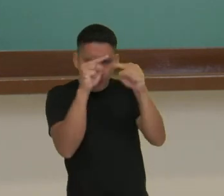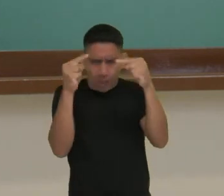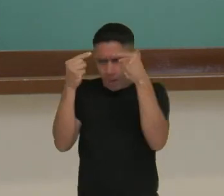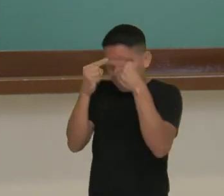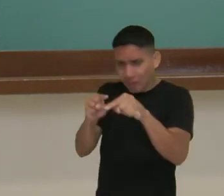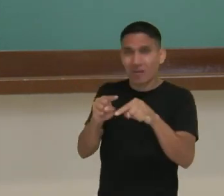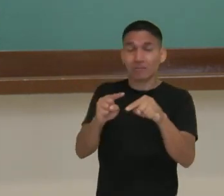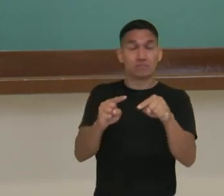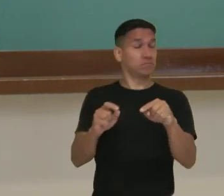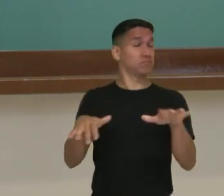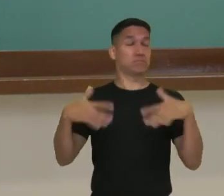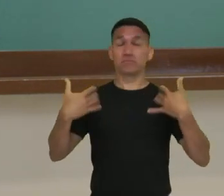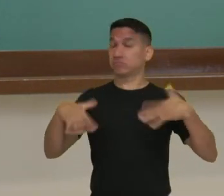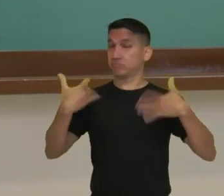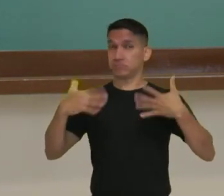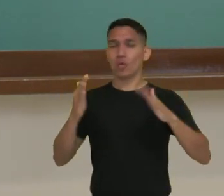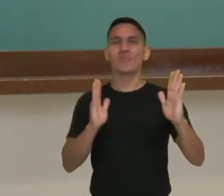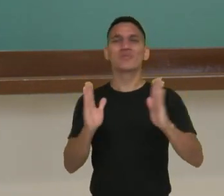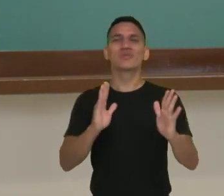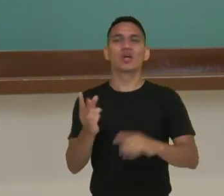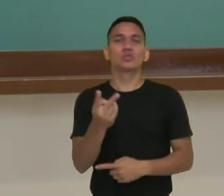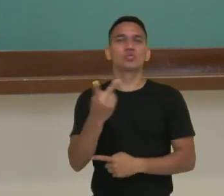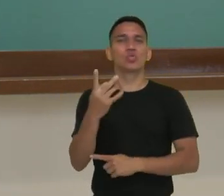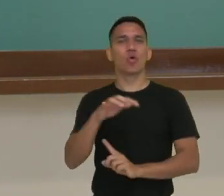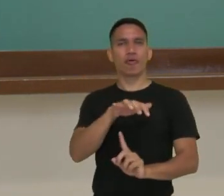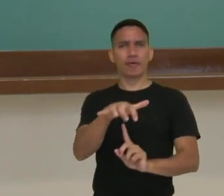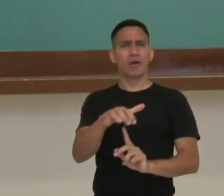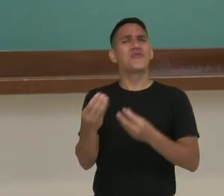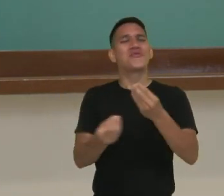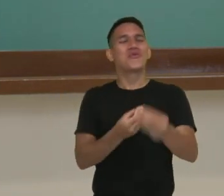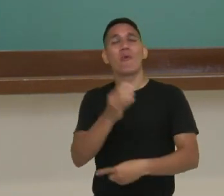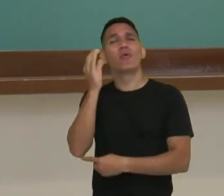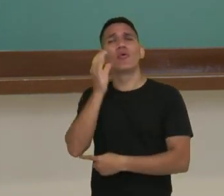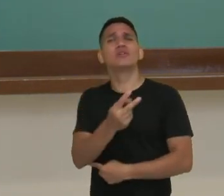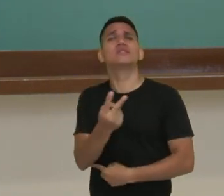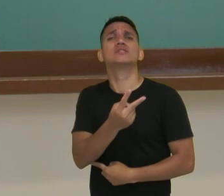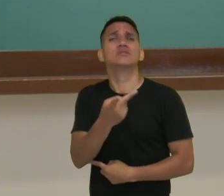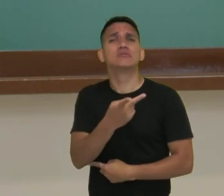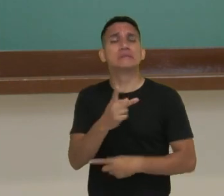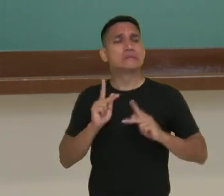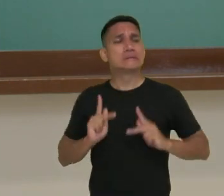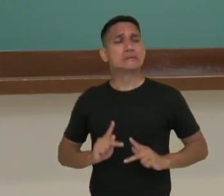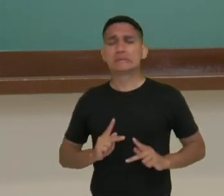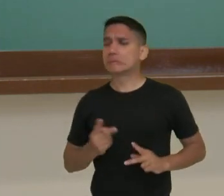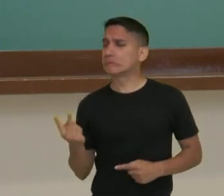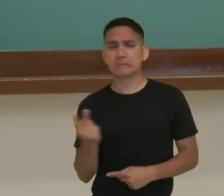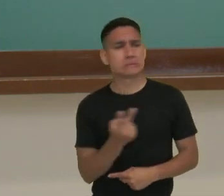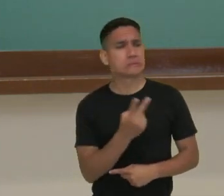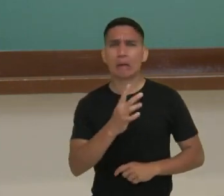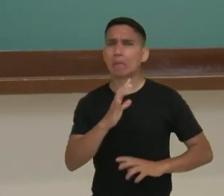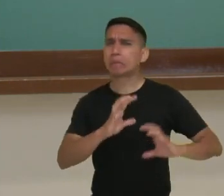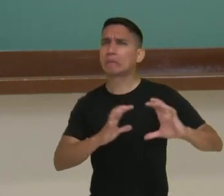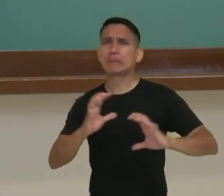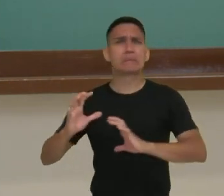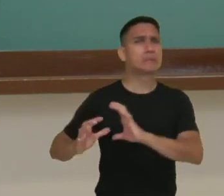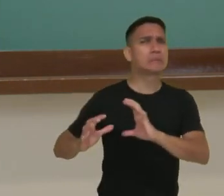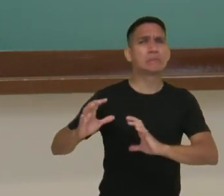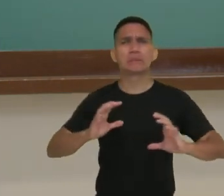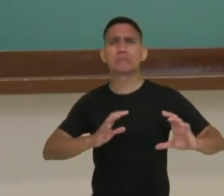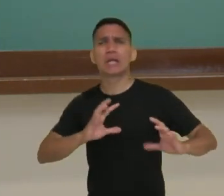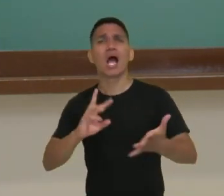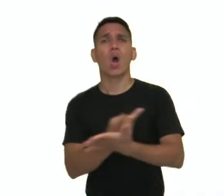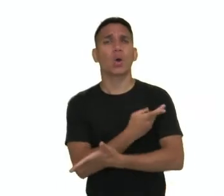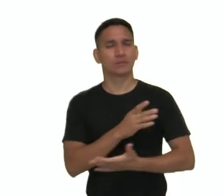segundo reinado. Como Dom Pedro II se posicionava em relação a essas disputas políticas que